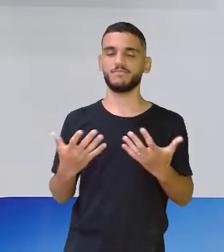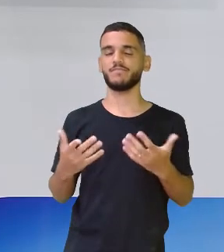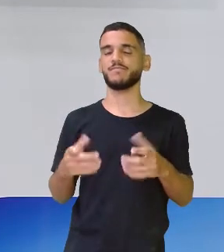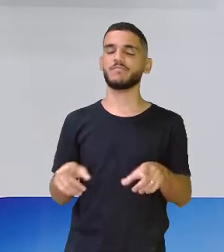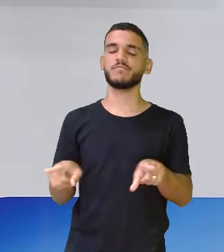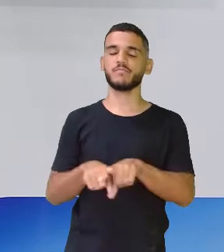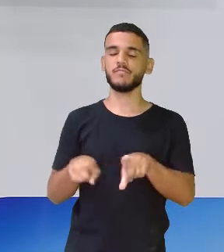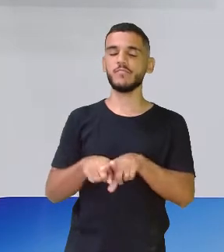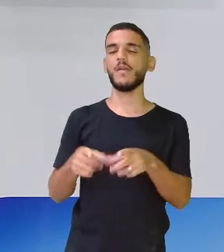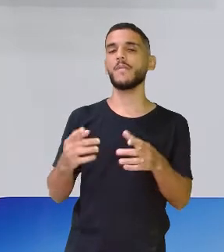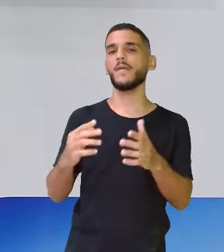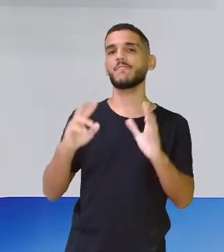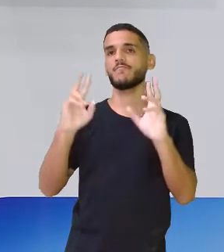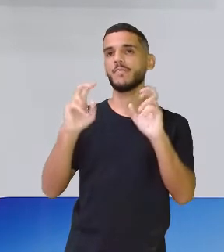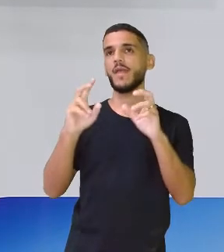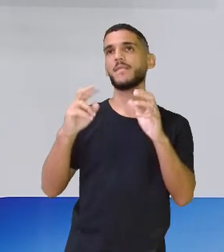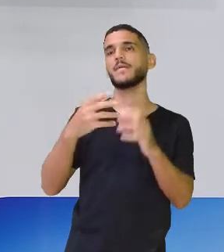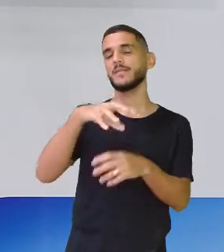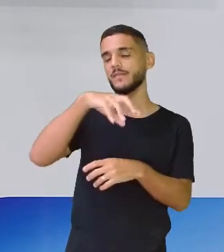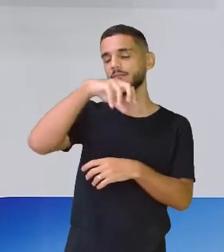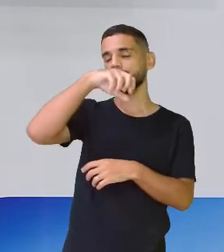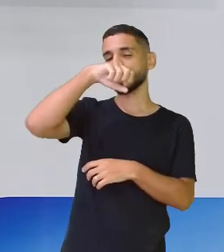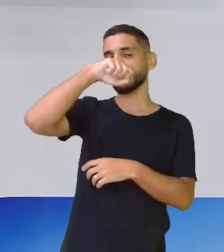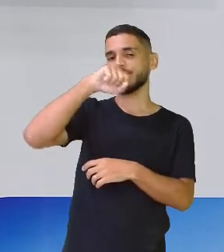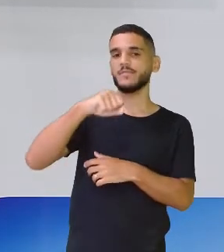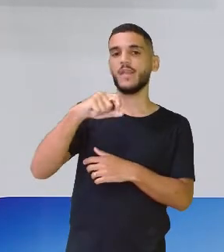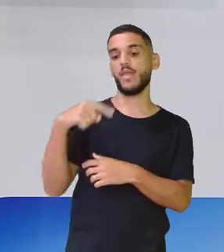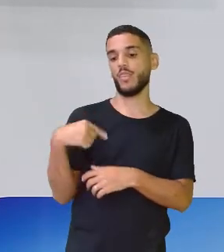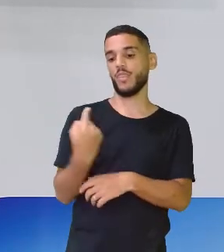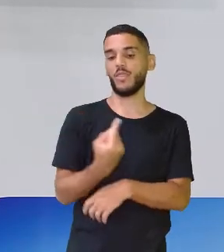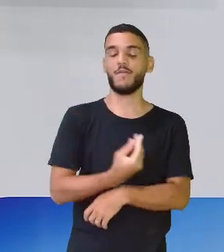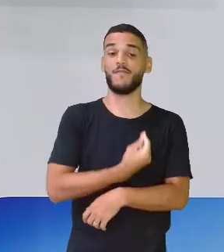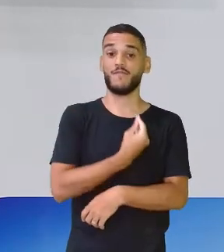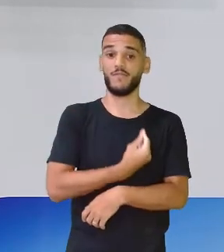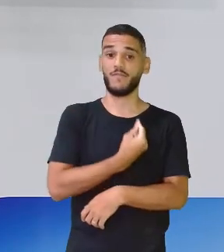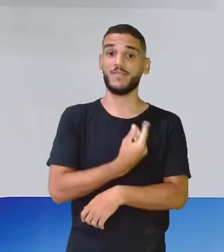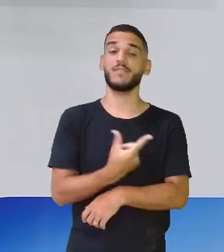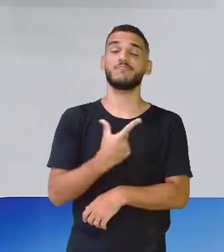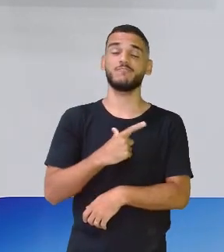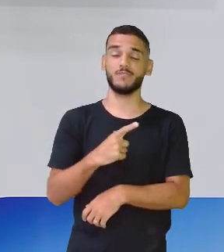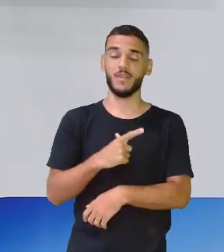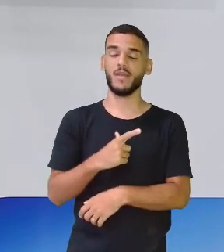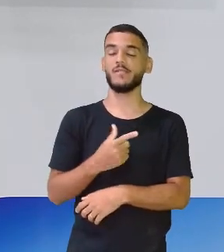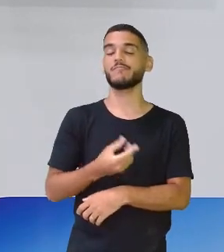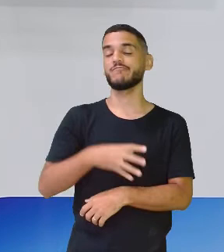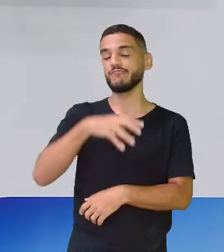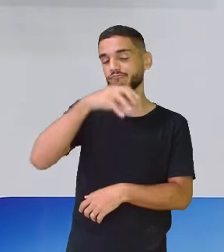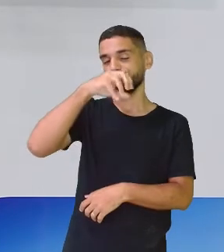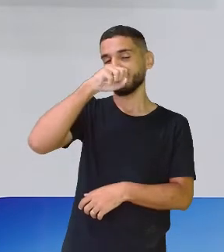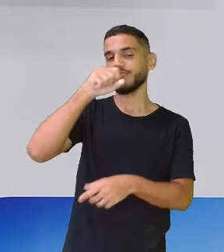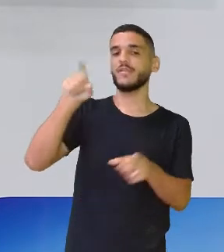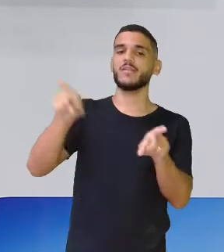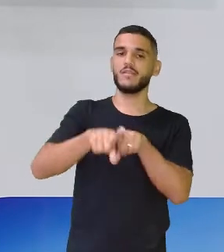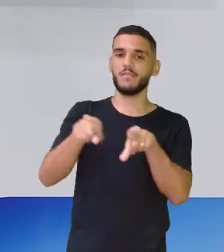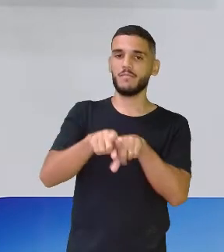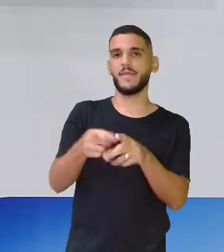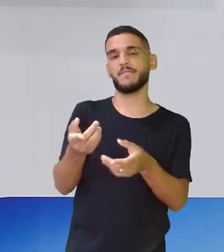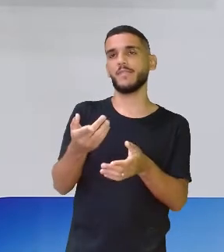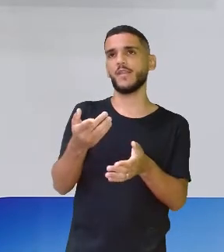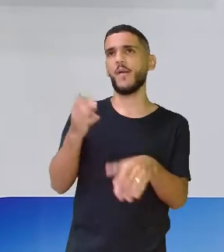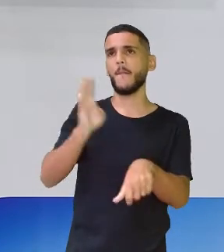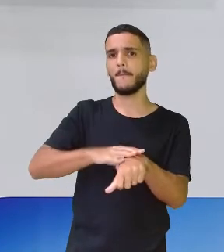falar a respeito da respiração é dizer que, enquanto temos vida, a gente está respirando. Assim que a gente